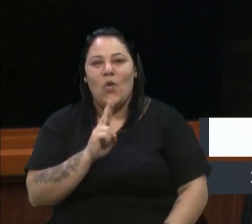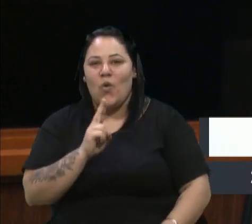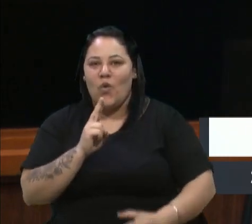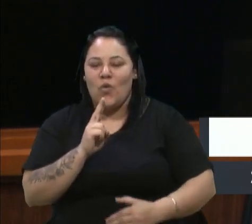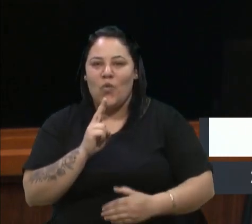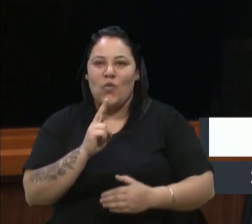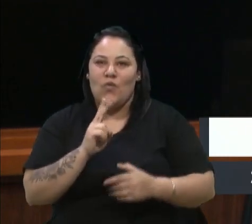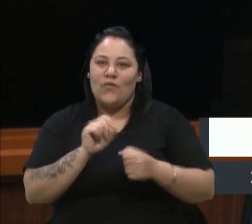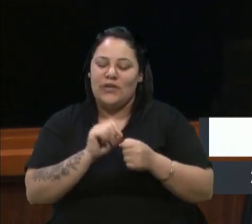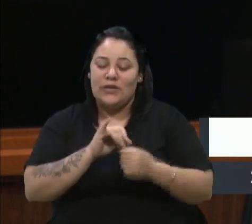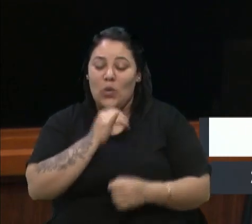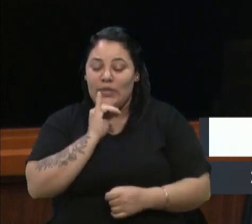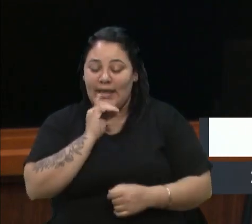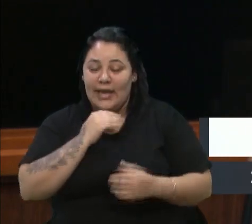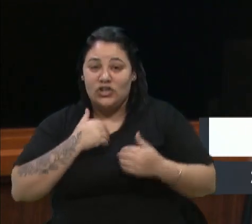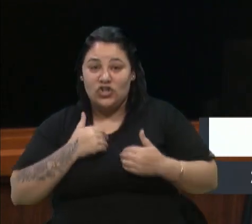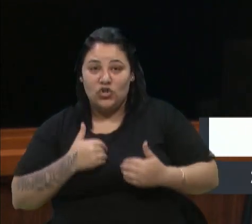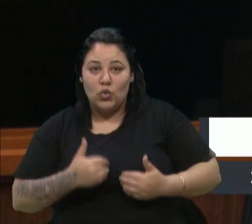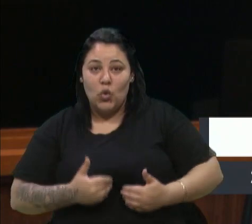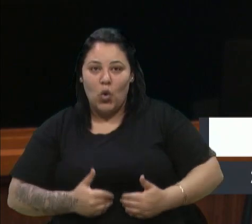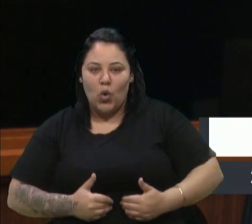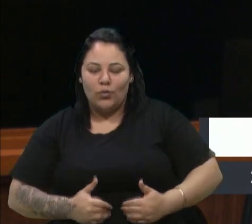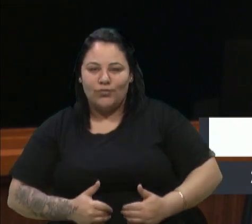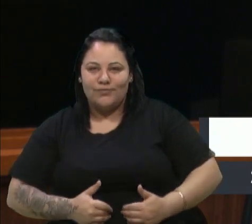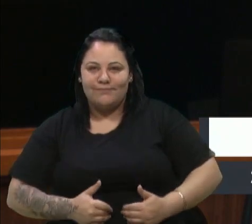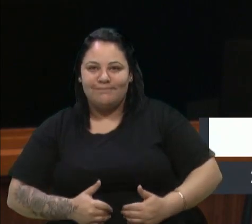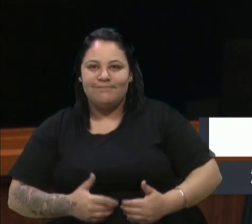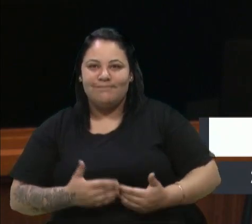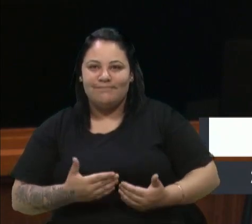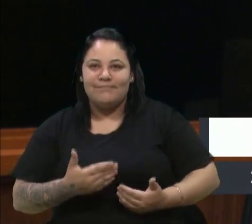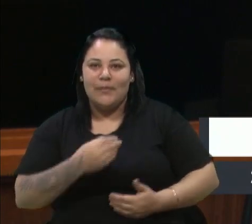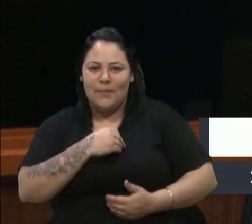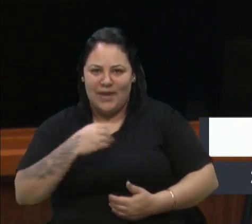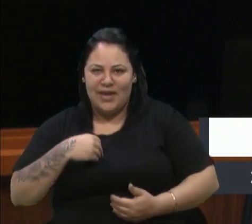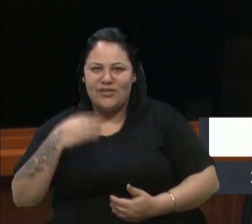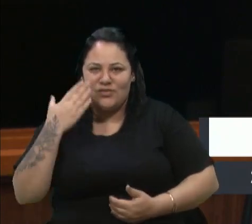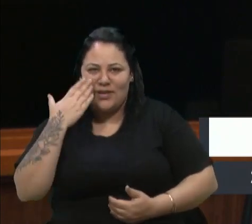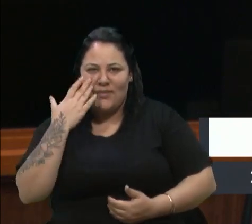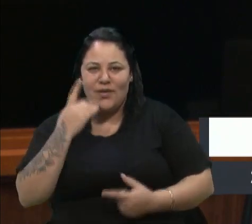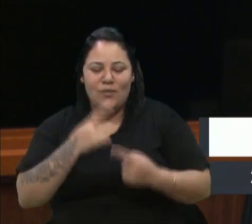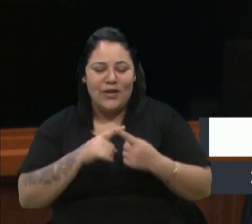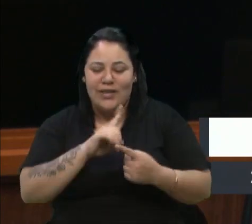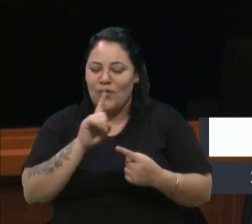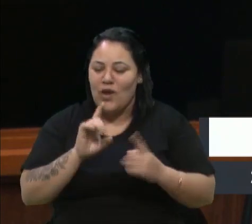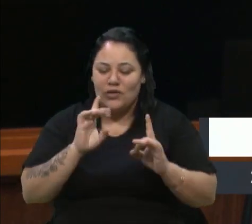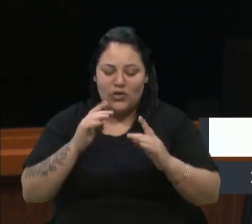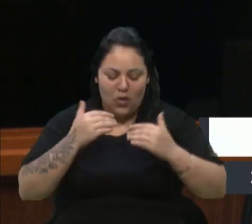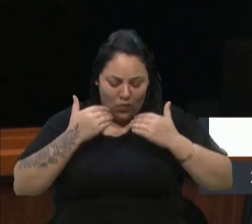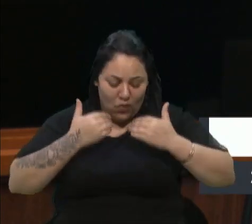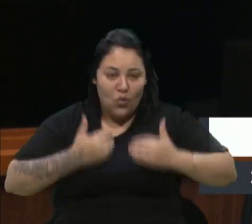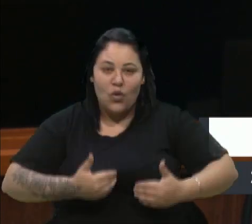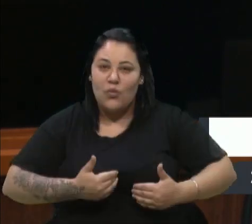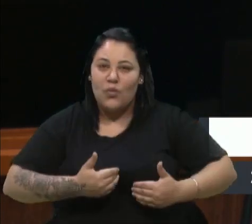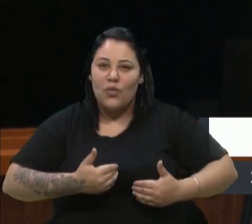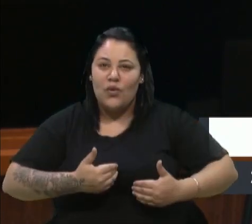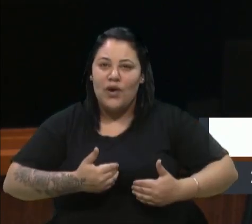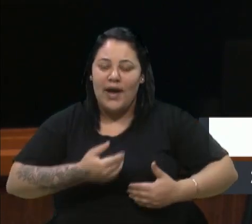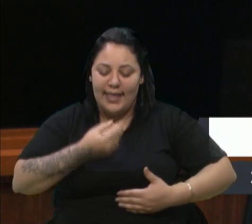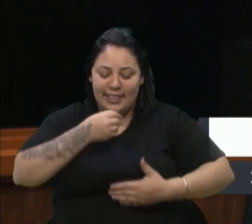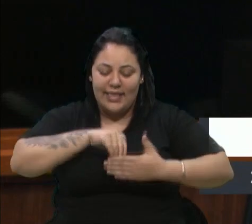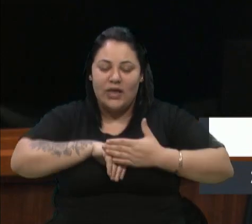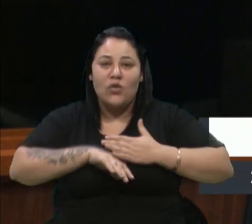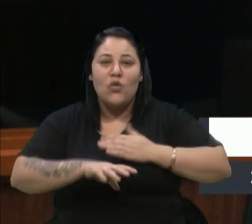delito, sequer entende o que está acontecendo, porque não é só a questão física, é a questão emocional que